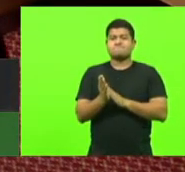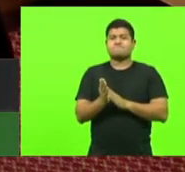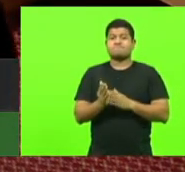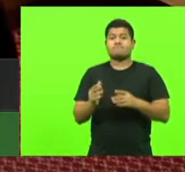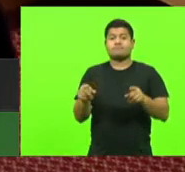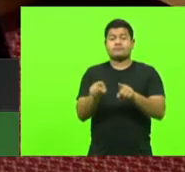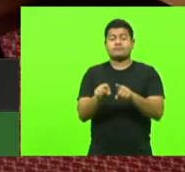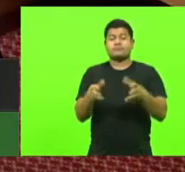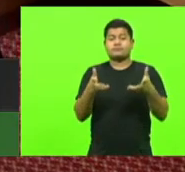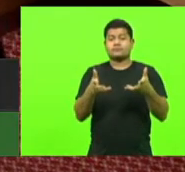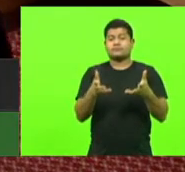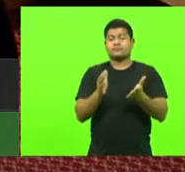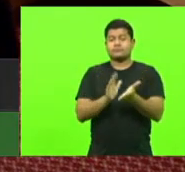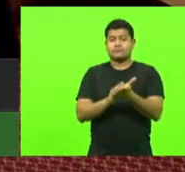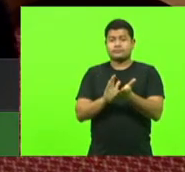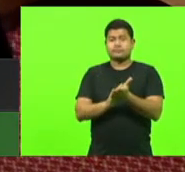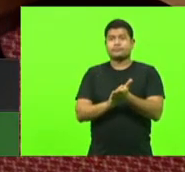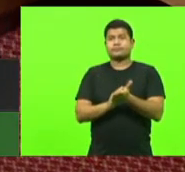aí o